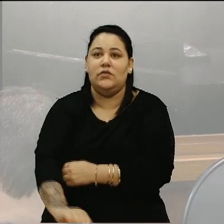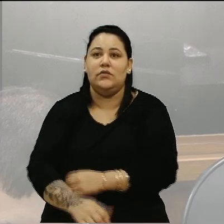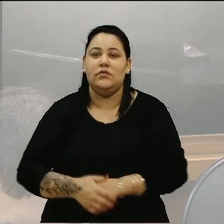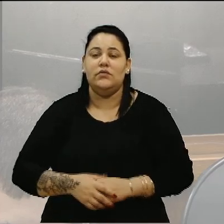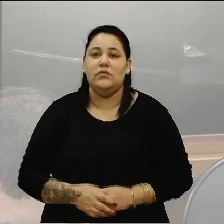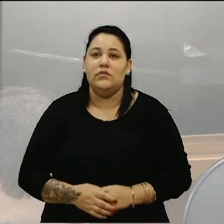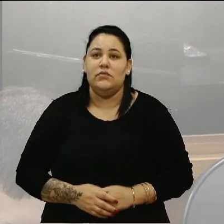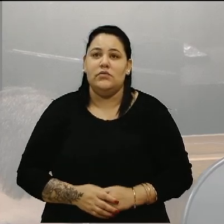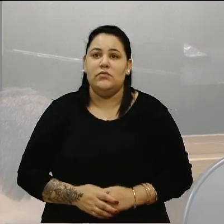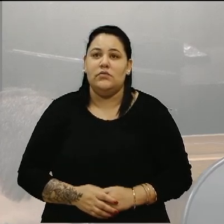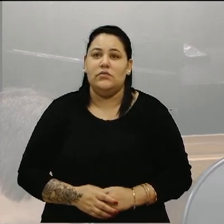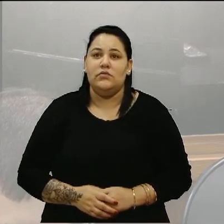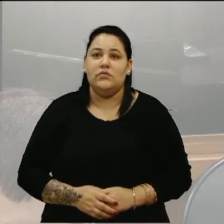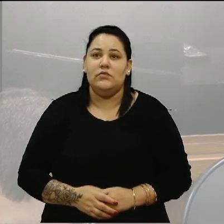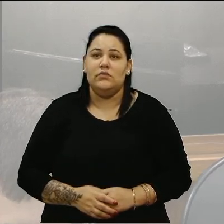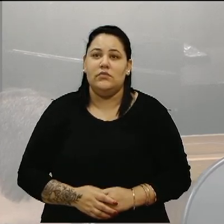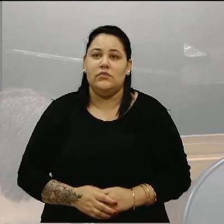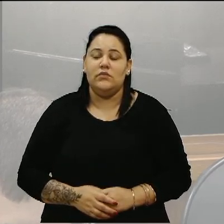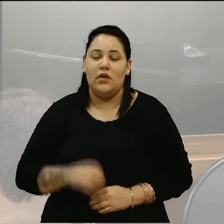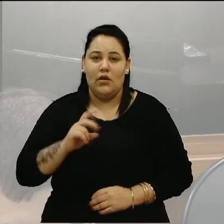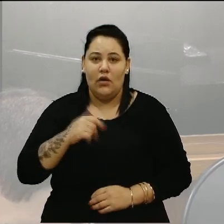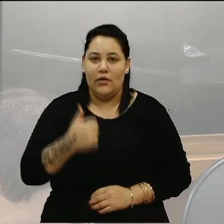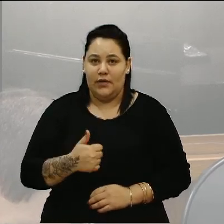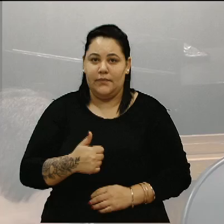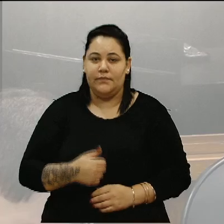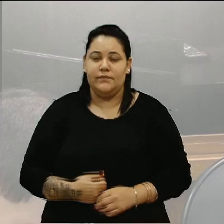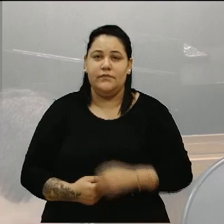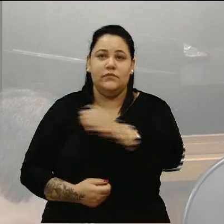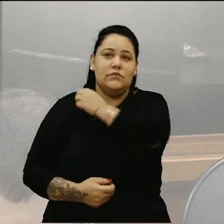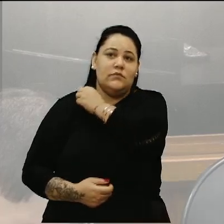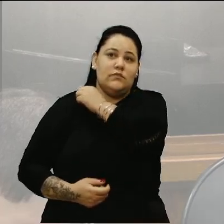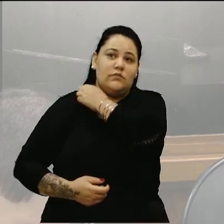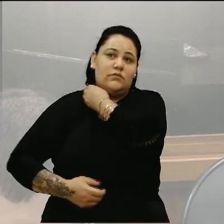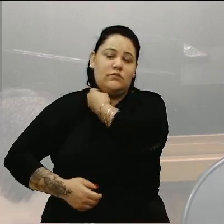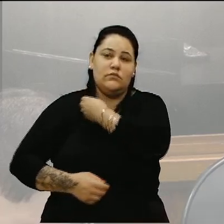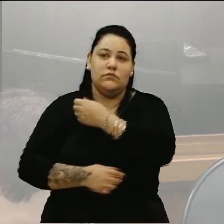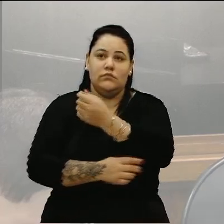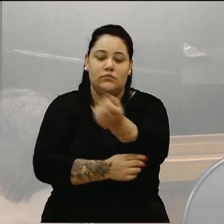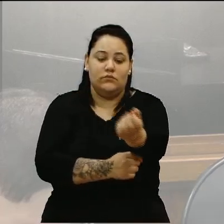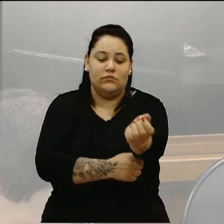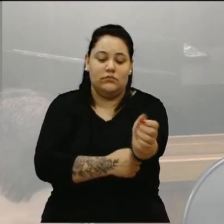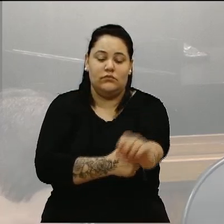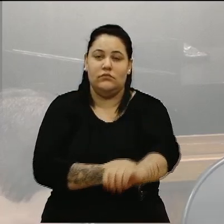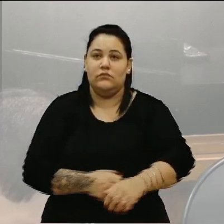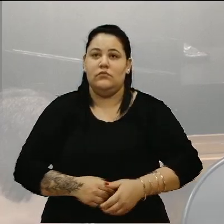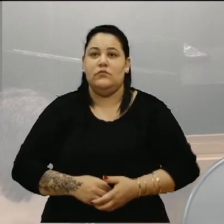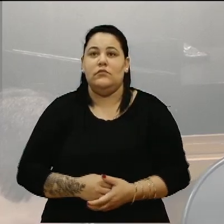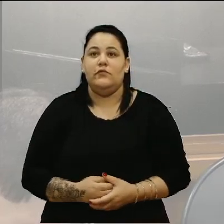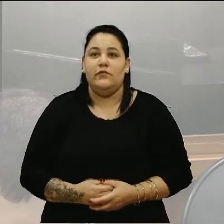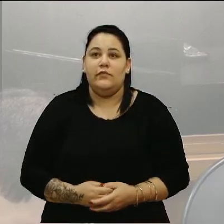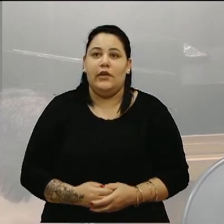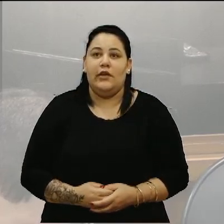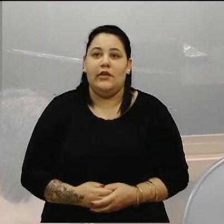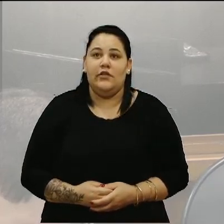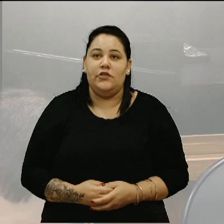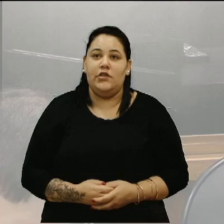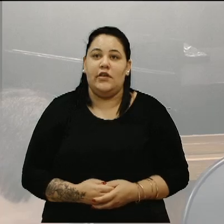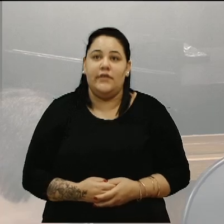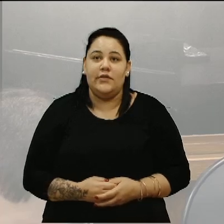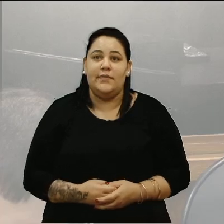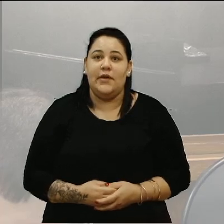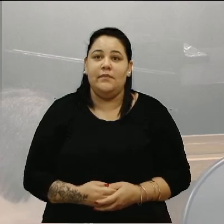força tua. Beleza. Recebi essa solicitação, a comunidade escolar ali do Santa